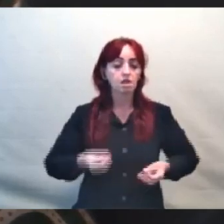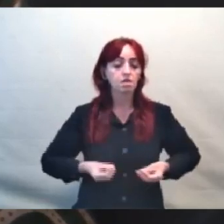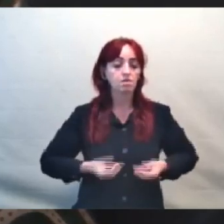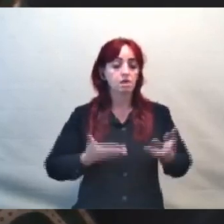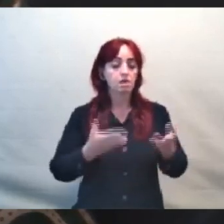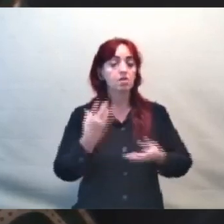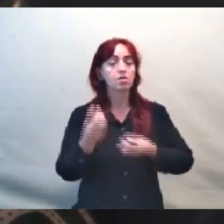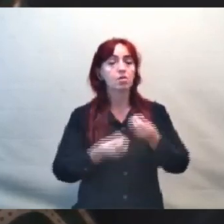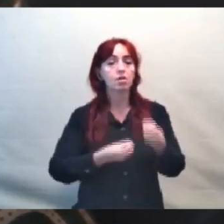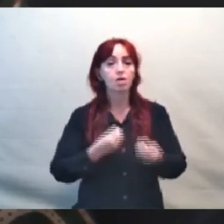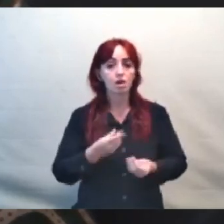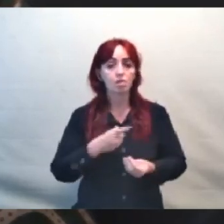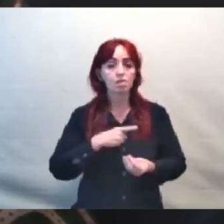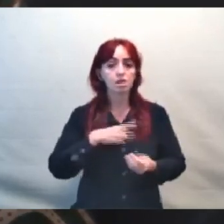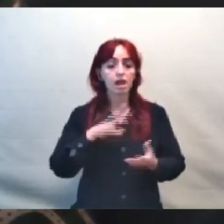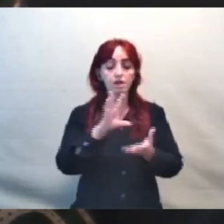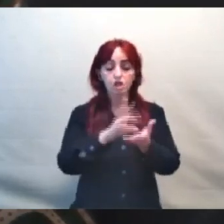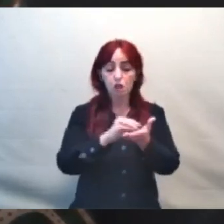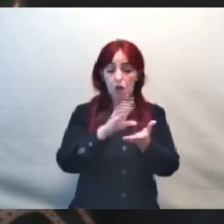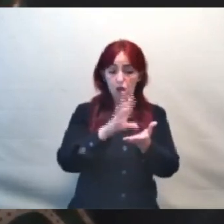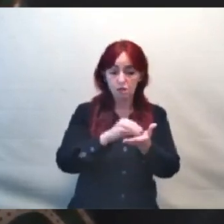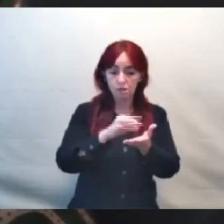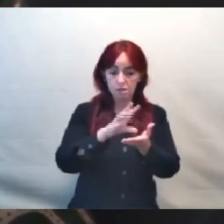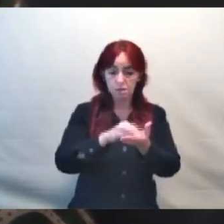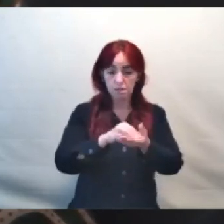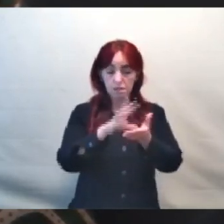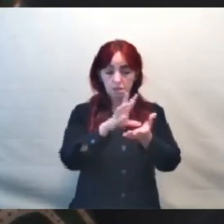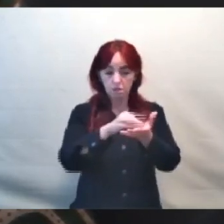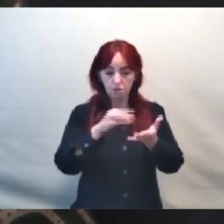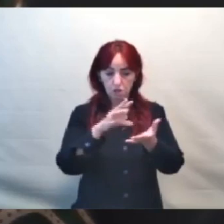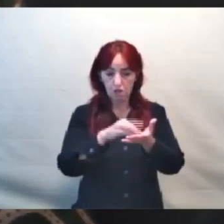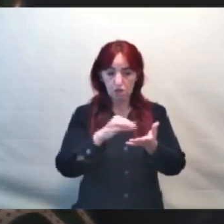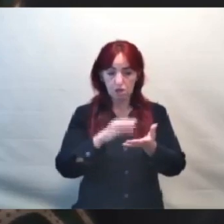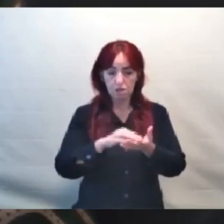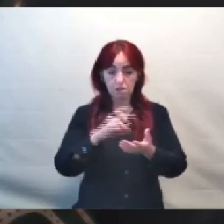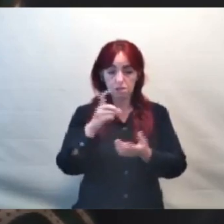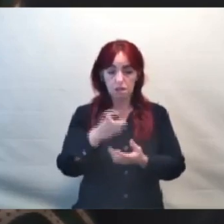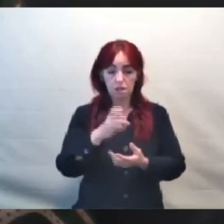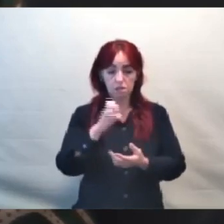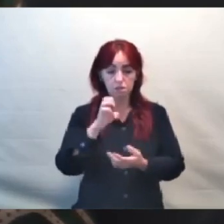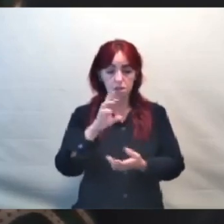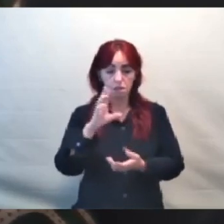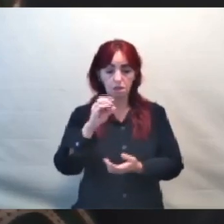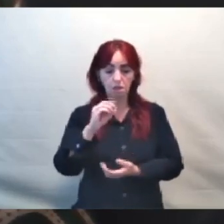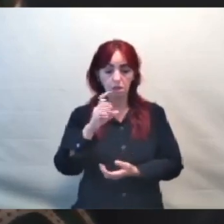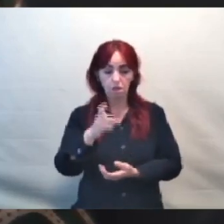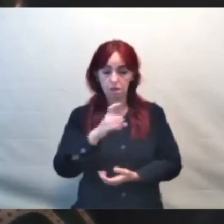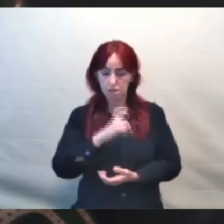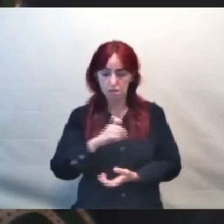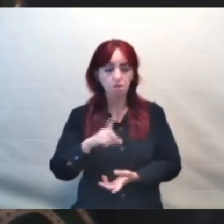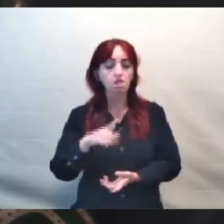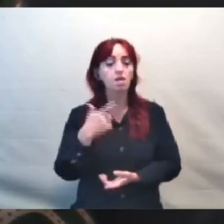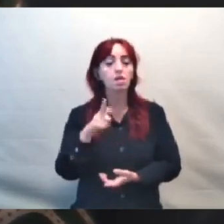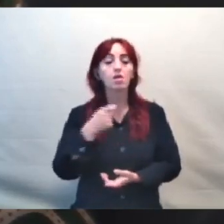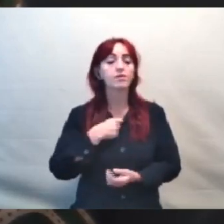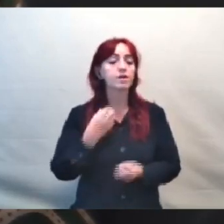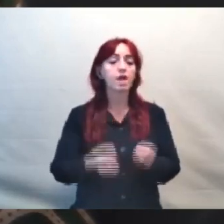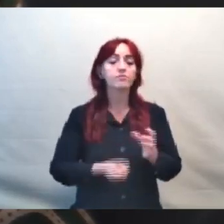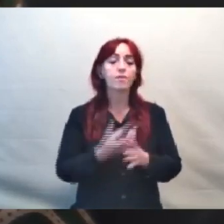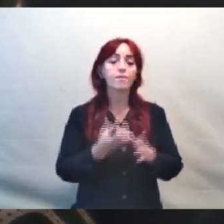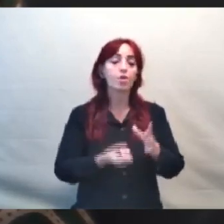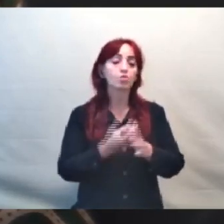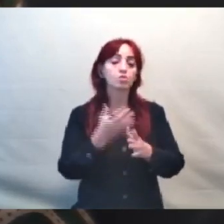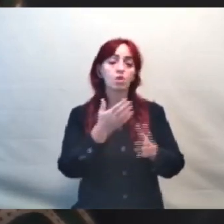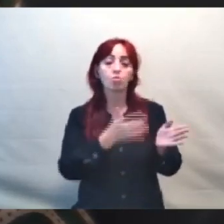né, não sequer tiveram atenção em produzir esse material, e ninguém está sabendo por